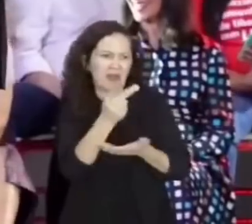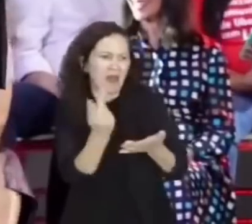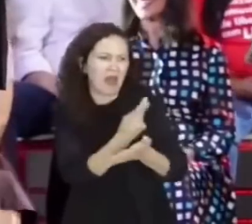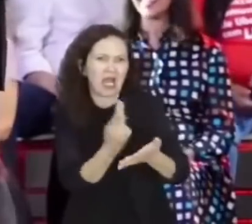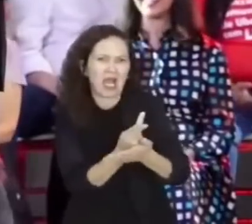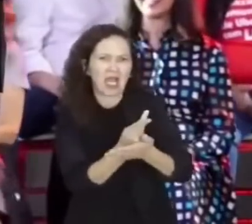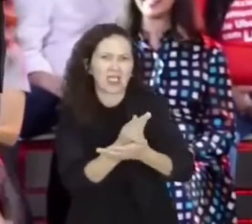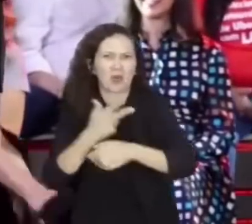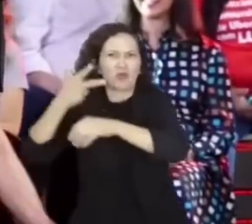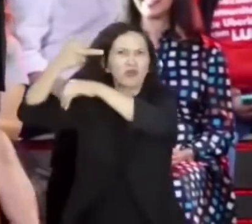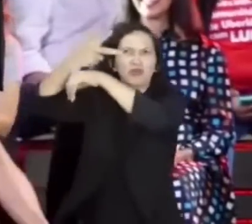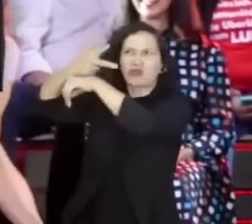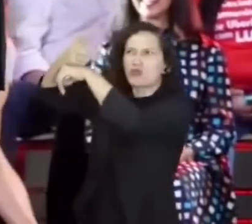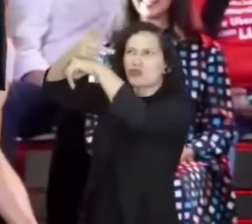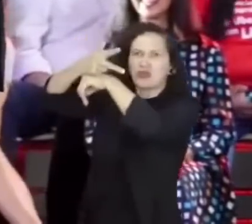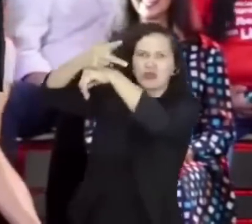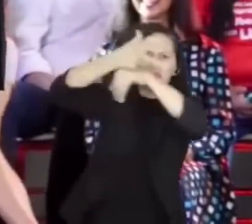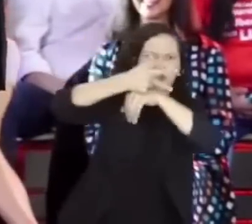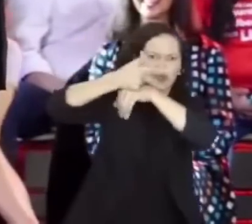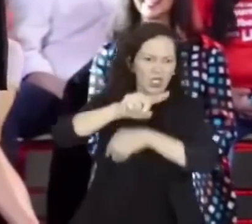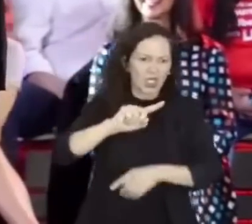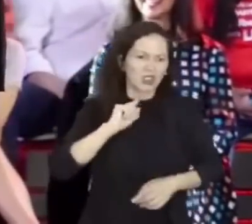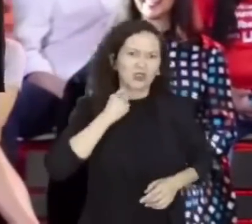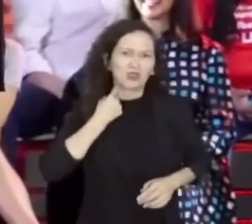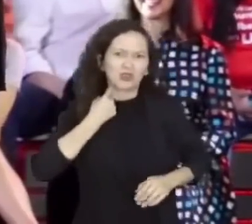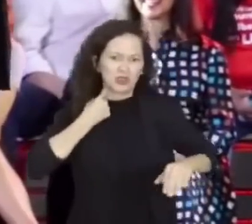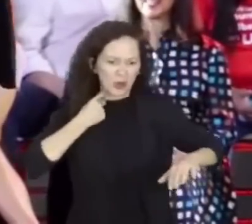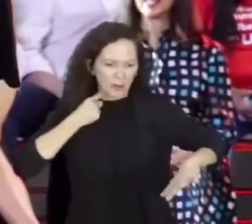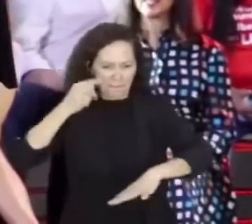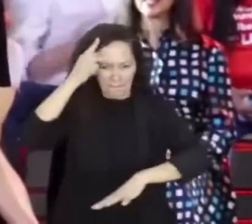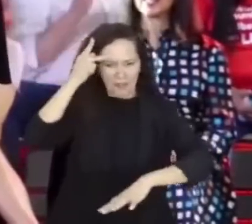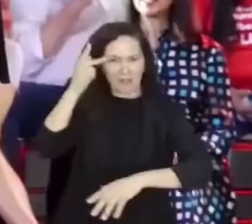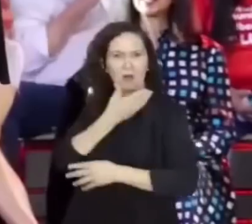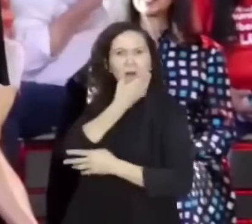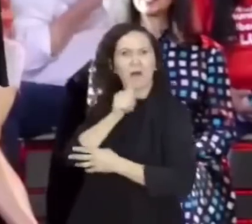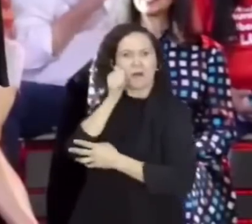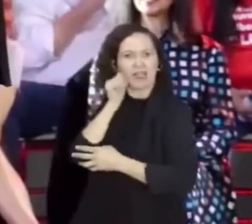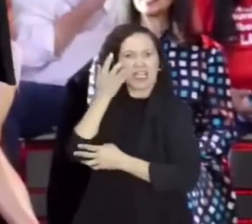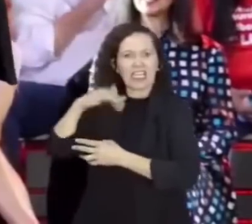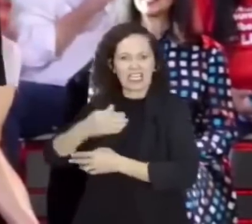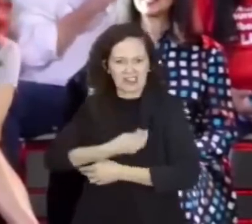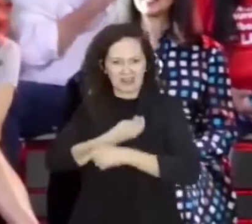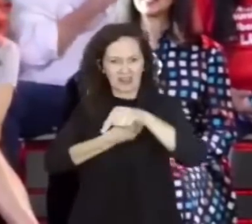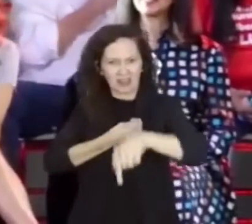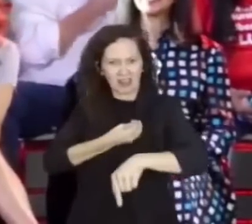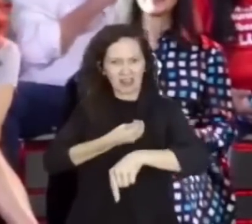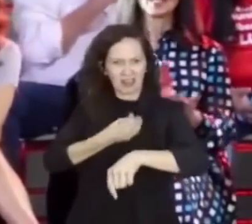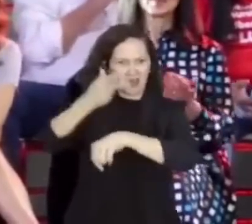para jogar sujeira em cima de homens, mulheres e crianças que estão aqui, não é um ser humano